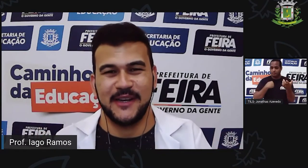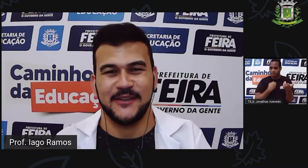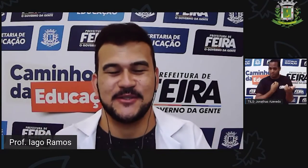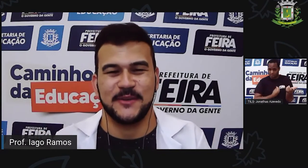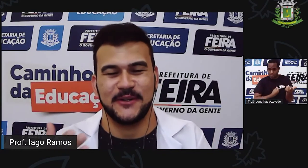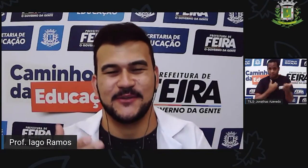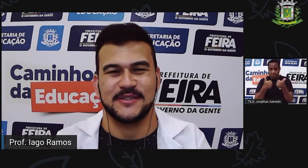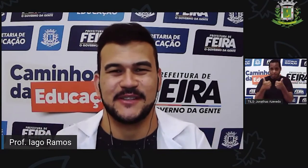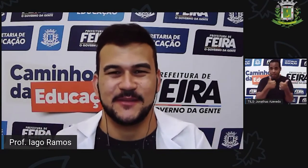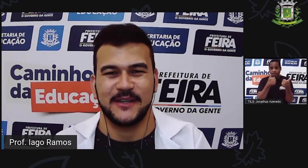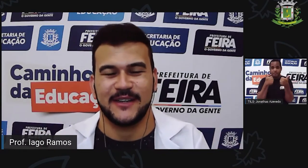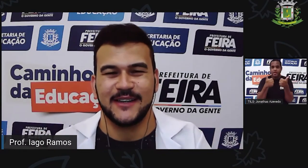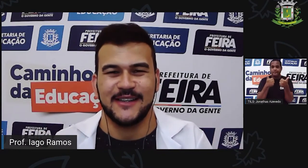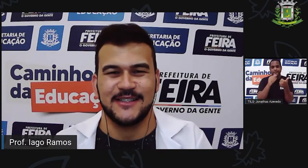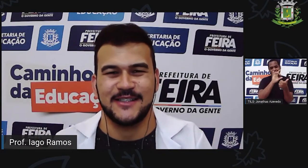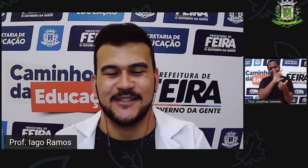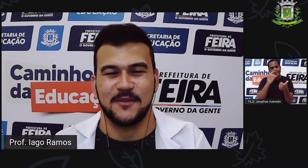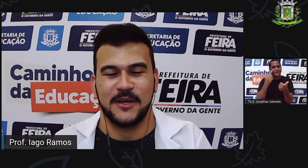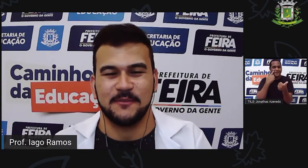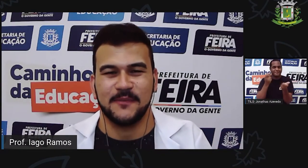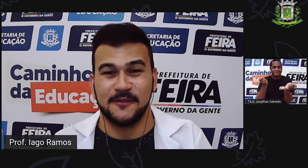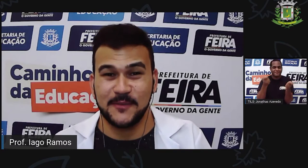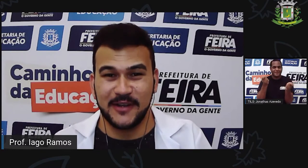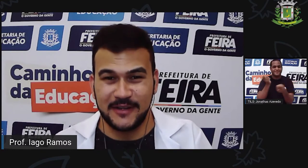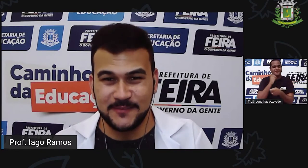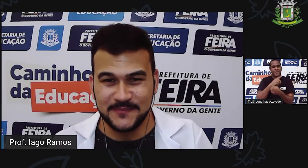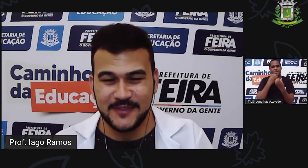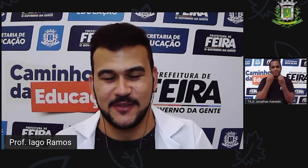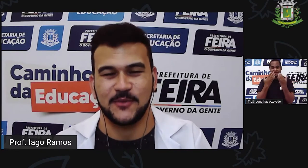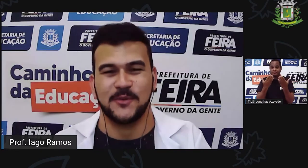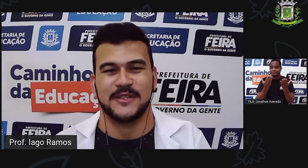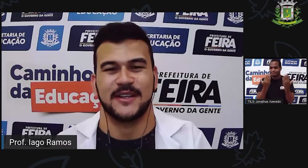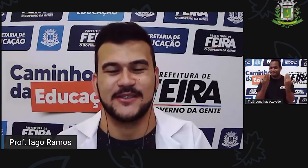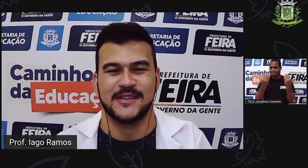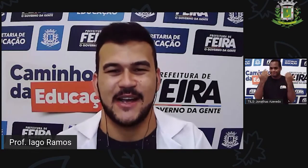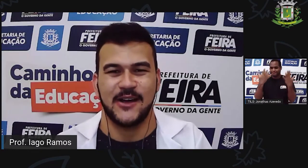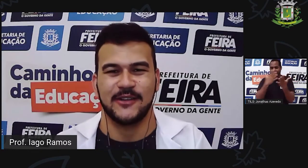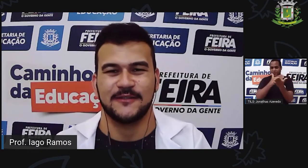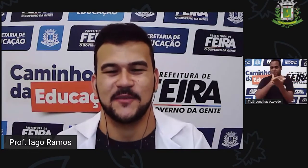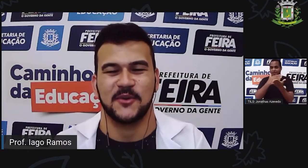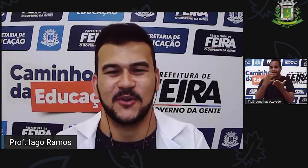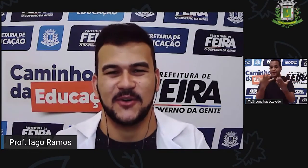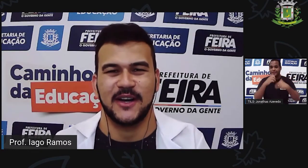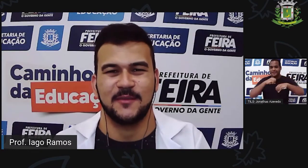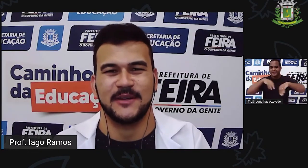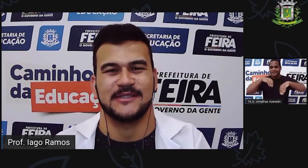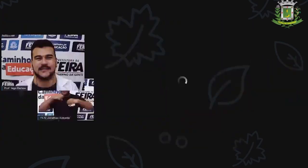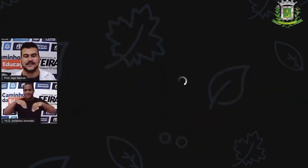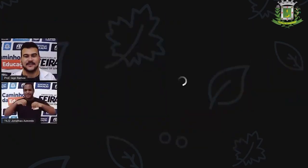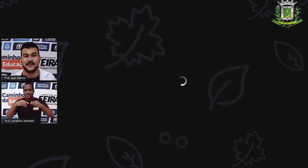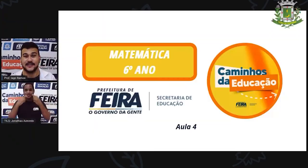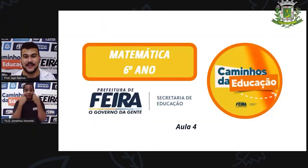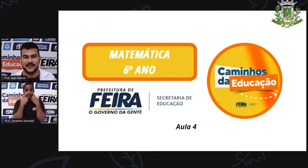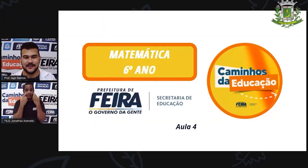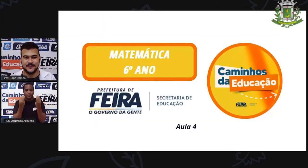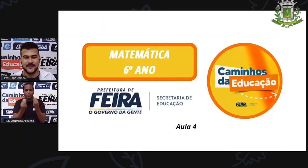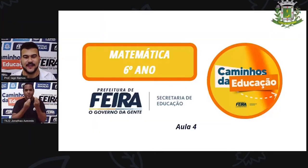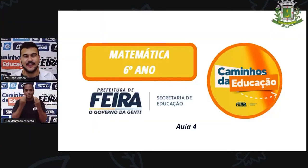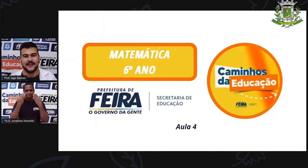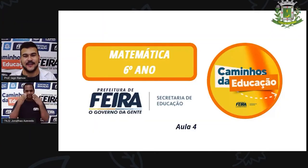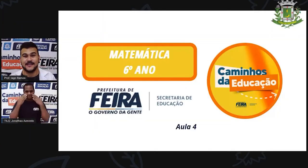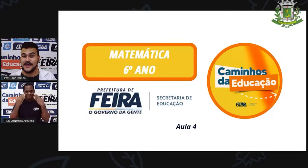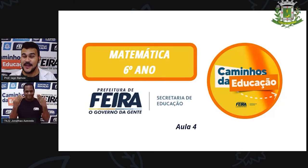estou bem e eu espero que você também esteja bem. Mas vamos lá? Vamos começar nossa aula, vamos colocar a apresentação na tela.